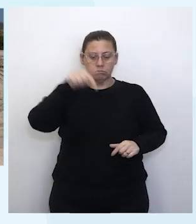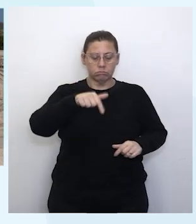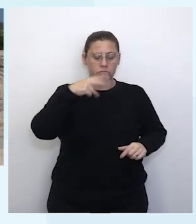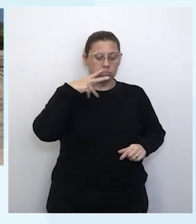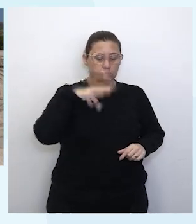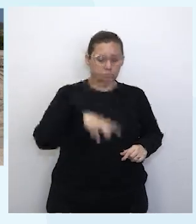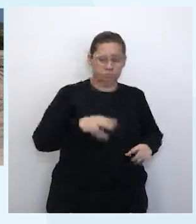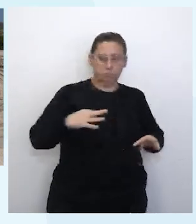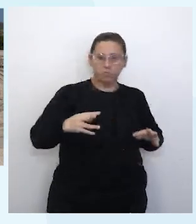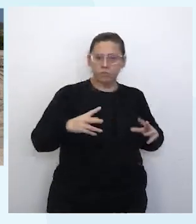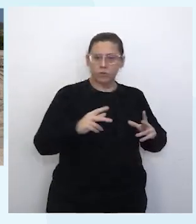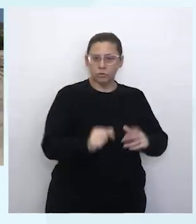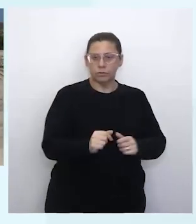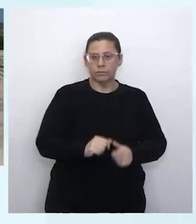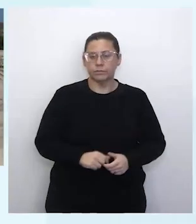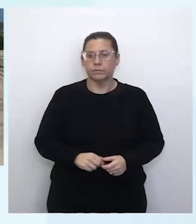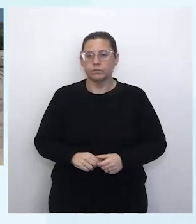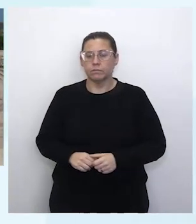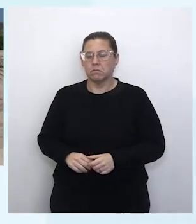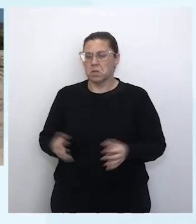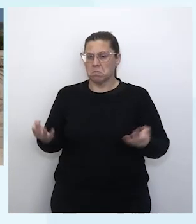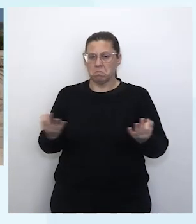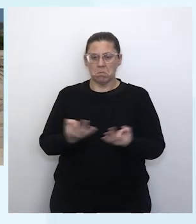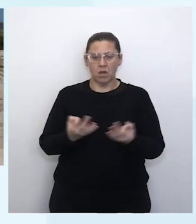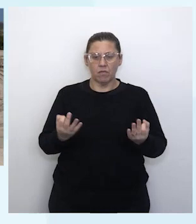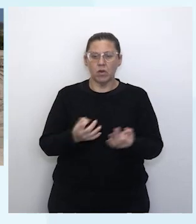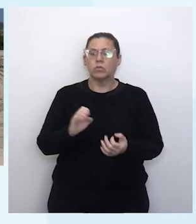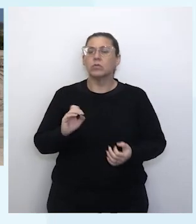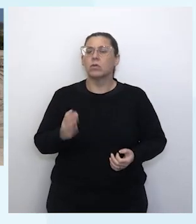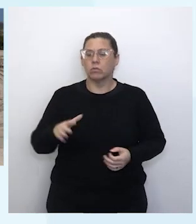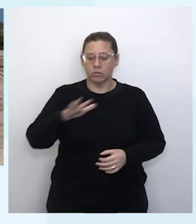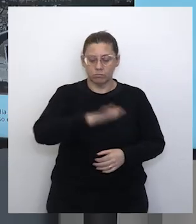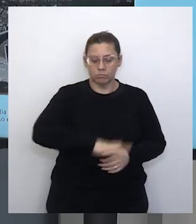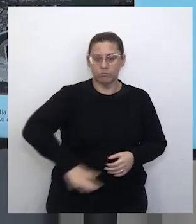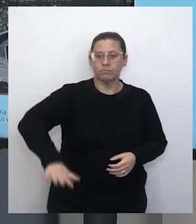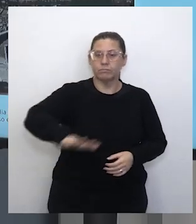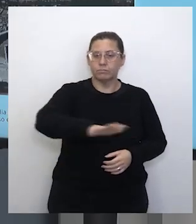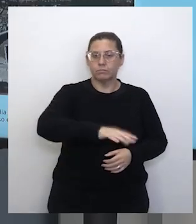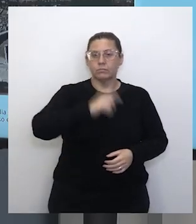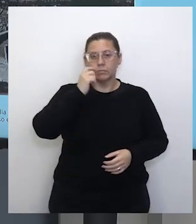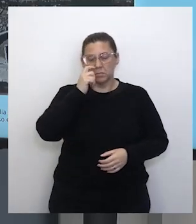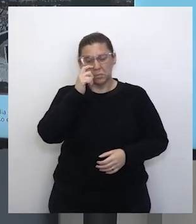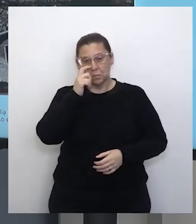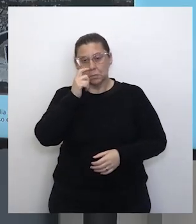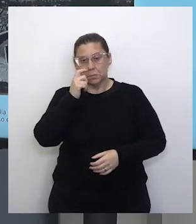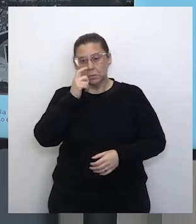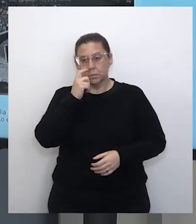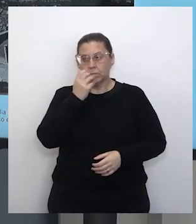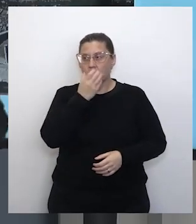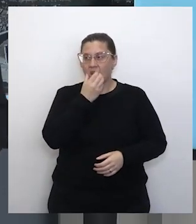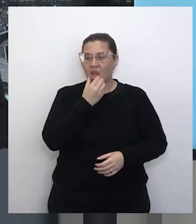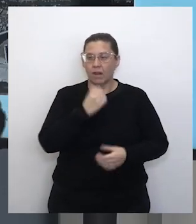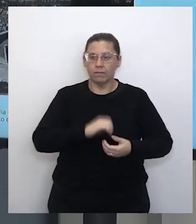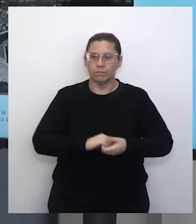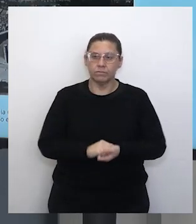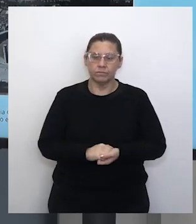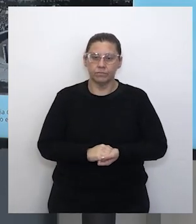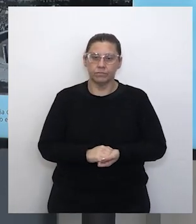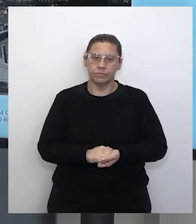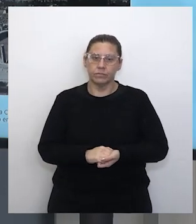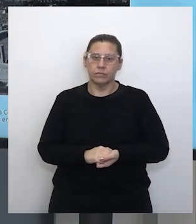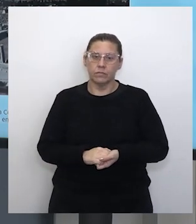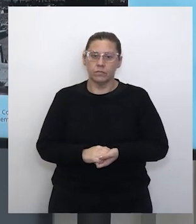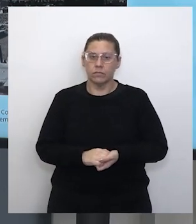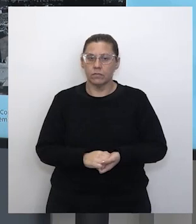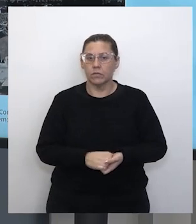arquibancada superior, ele teria uma visão perfeita do que estava se passando no vale, né? Ou na arena ali embaixo, tá bom? Claro que hoje,